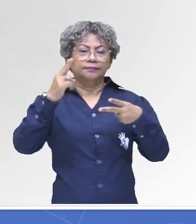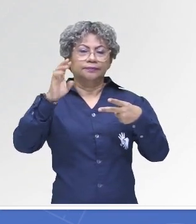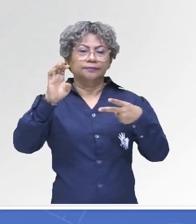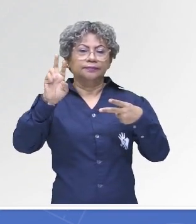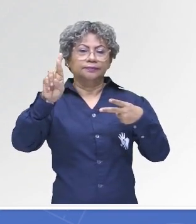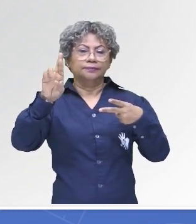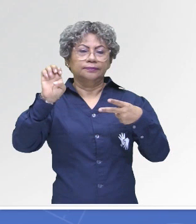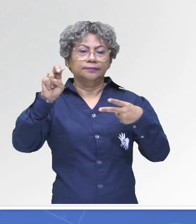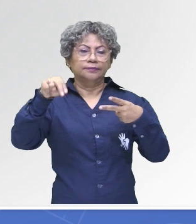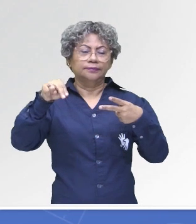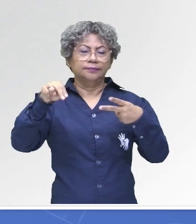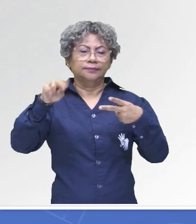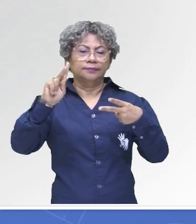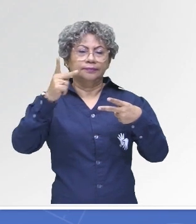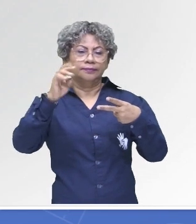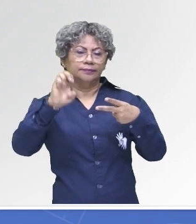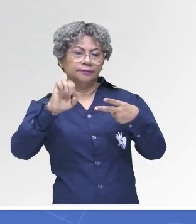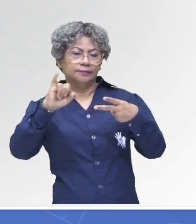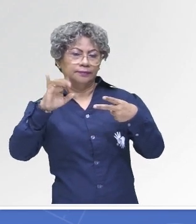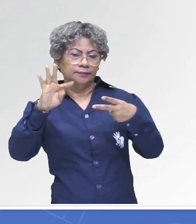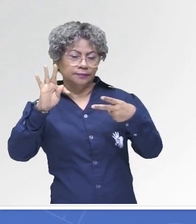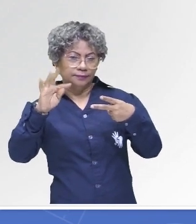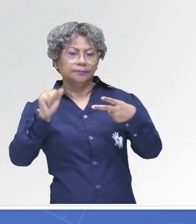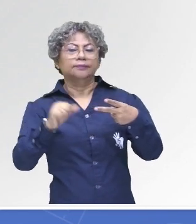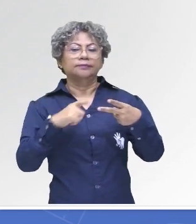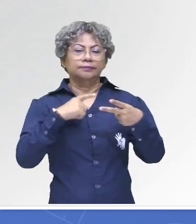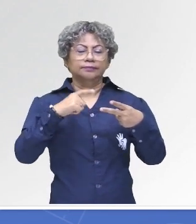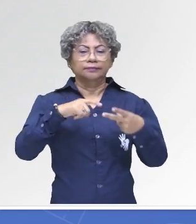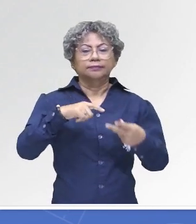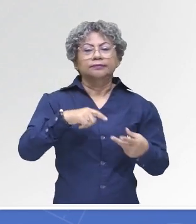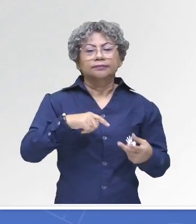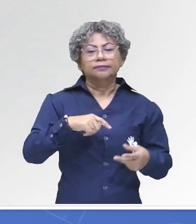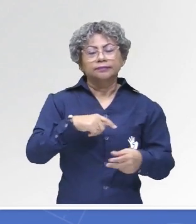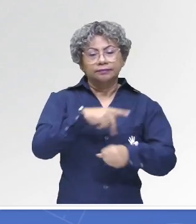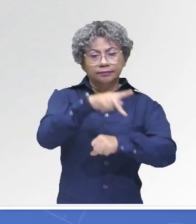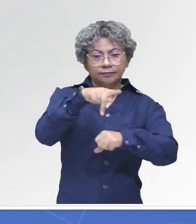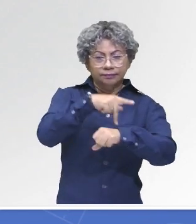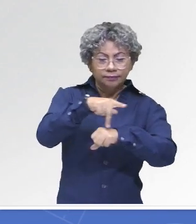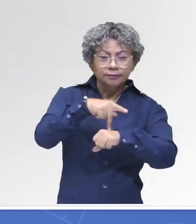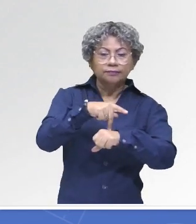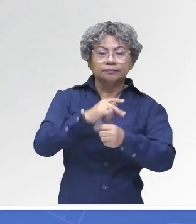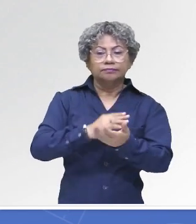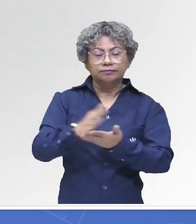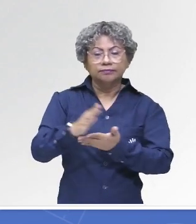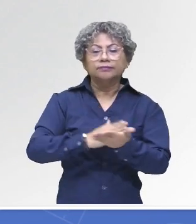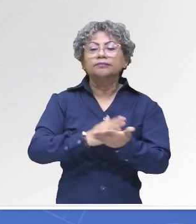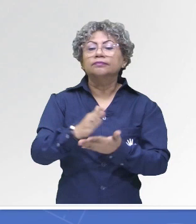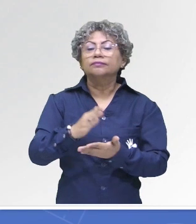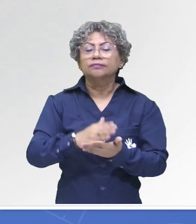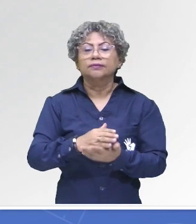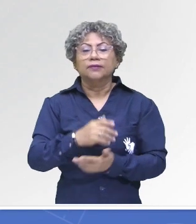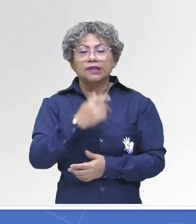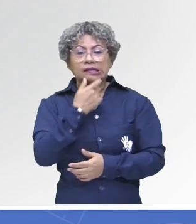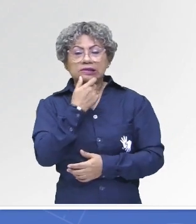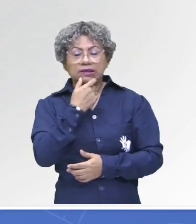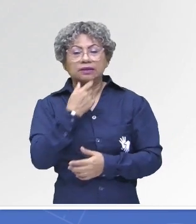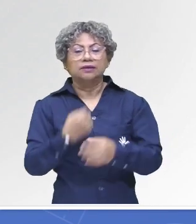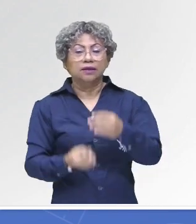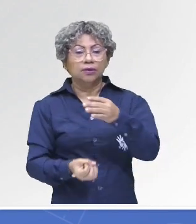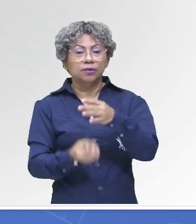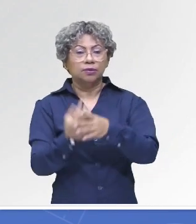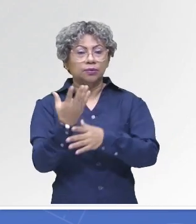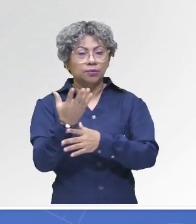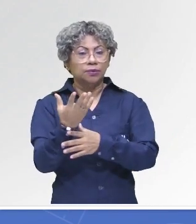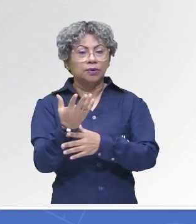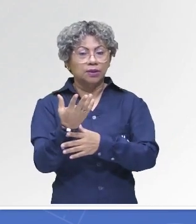utilizada nos países que foram colonizados pela Inglaterra, não é? Os países que têm origem